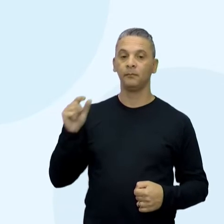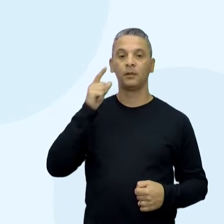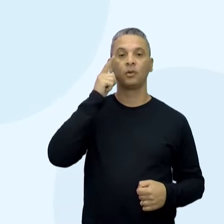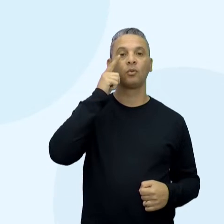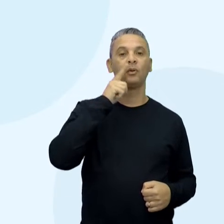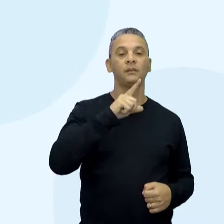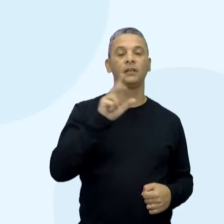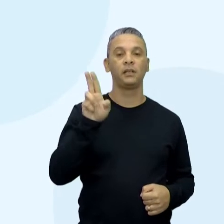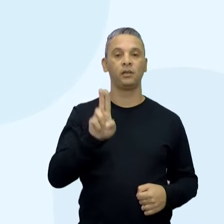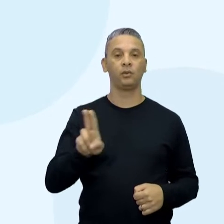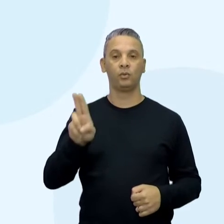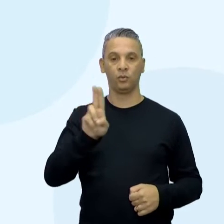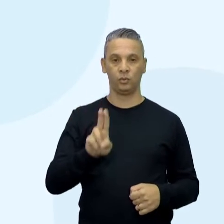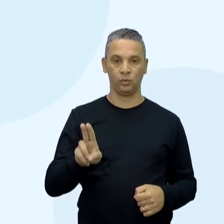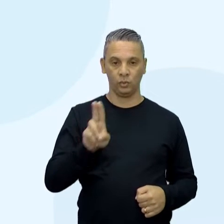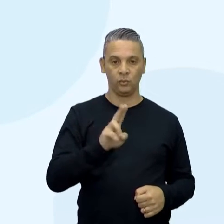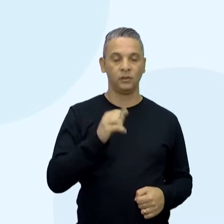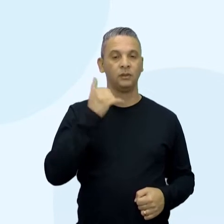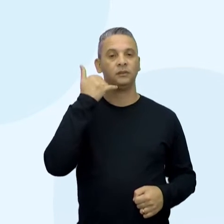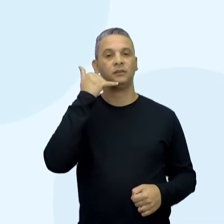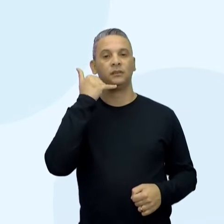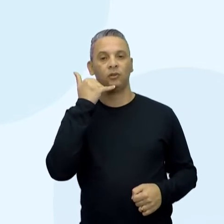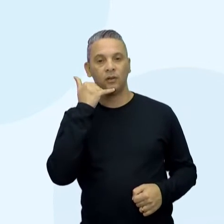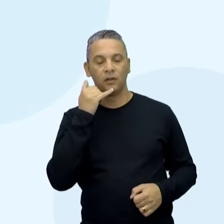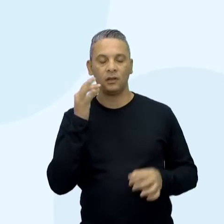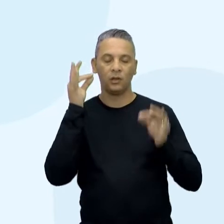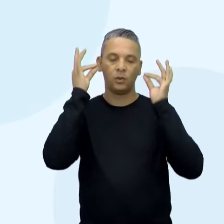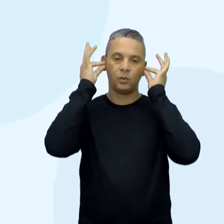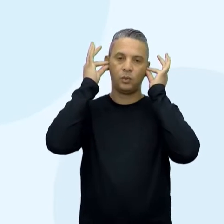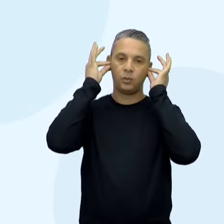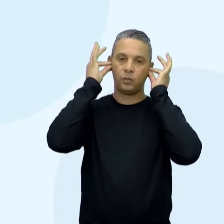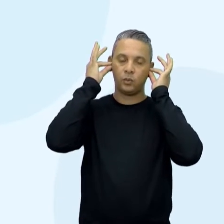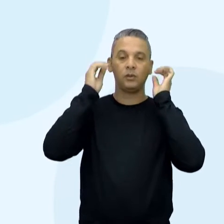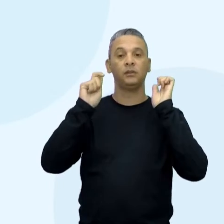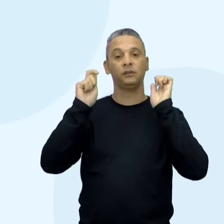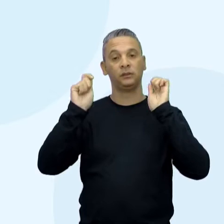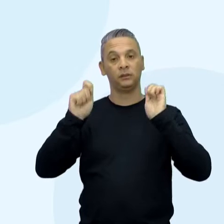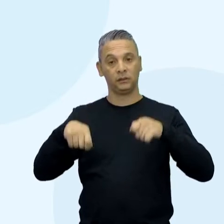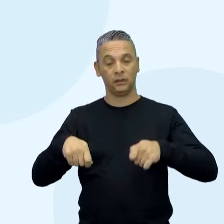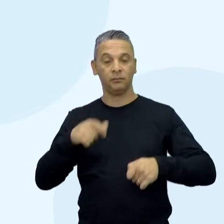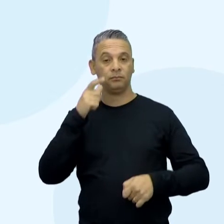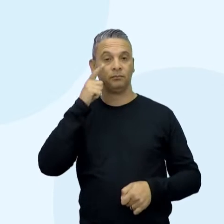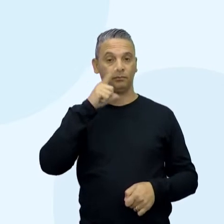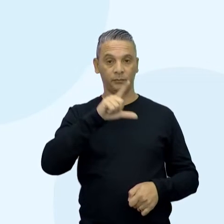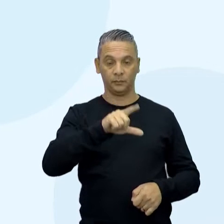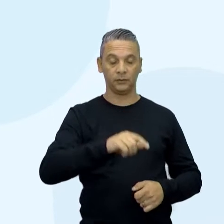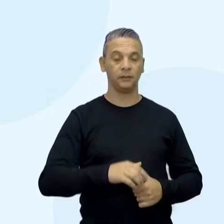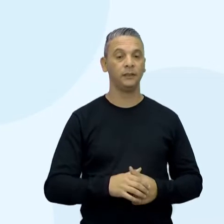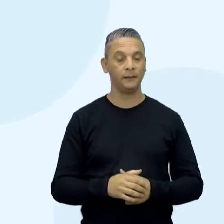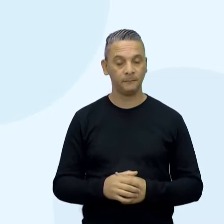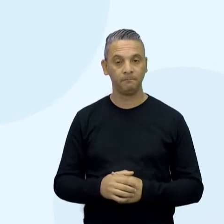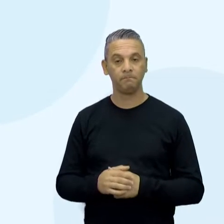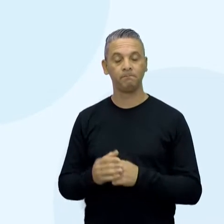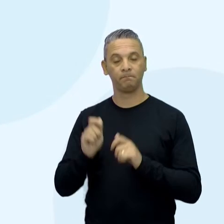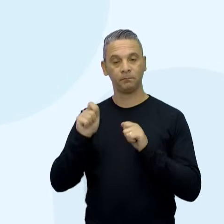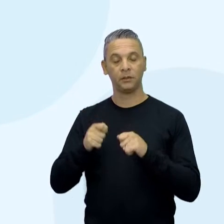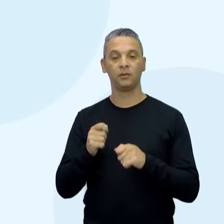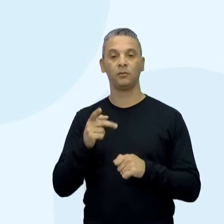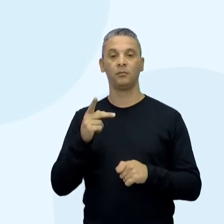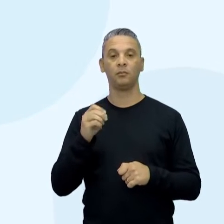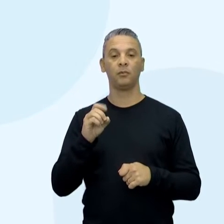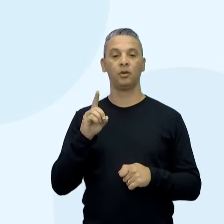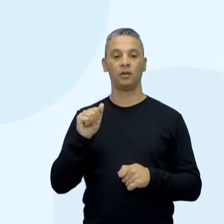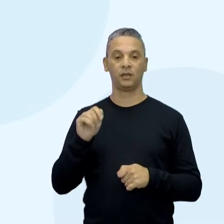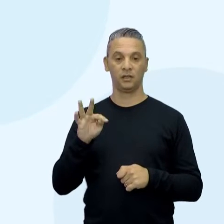consegue utilizar aí um celular e um fone de ouvido, tá? É o mínimo que você pode ter aí para realizar um podcast, tá?